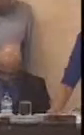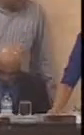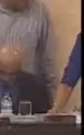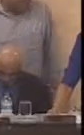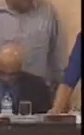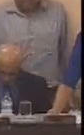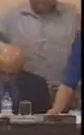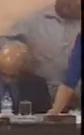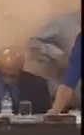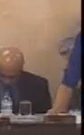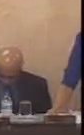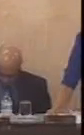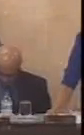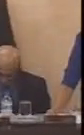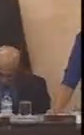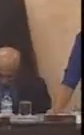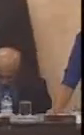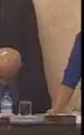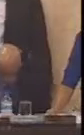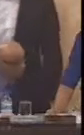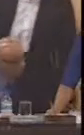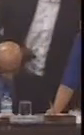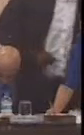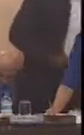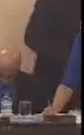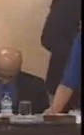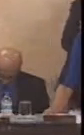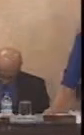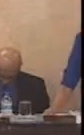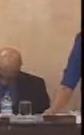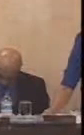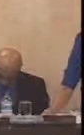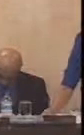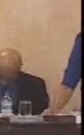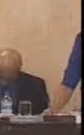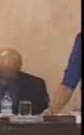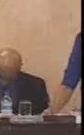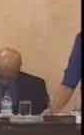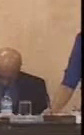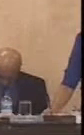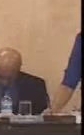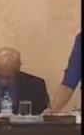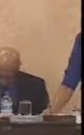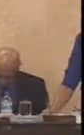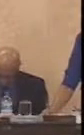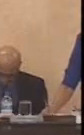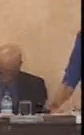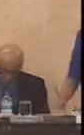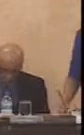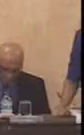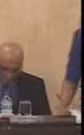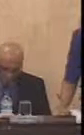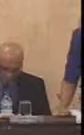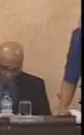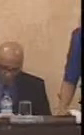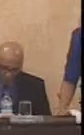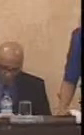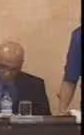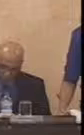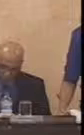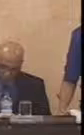César Junqueira Radiche, Prefeito Municipal. Esta mesa recebe o projeto de lei e encaminha às